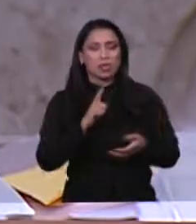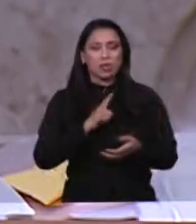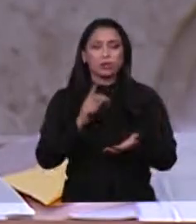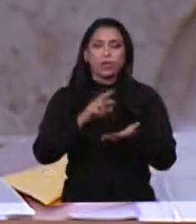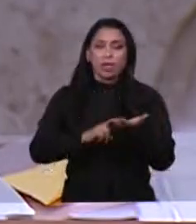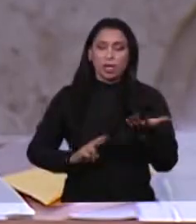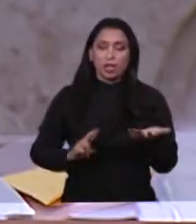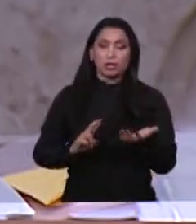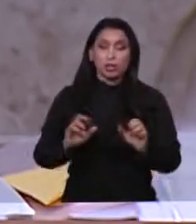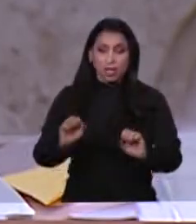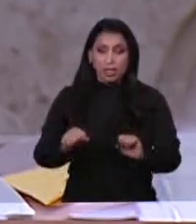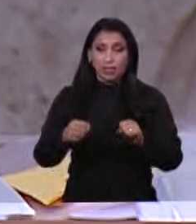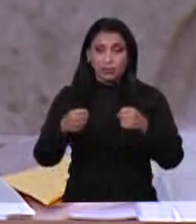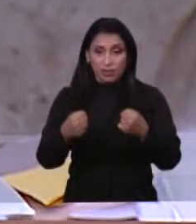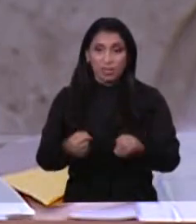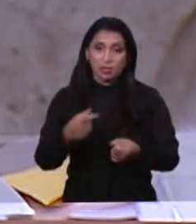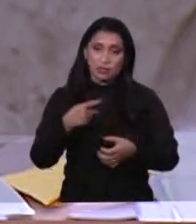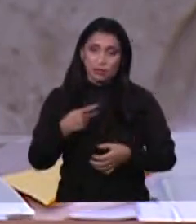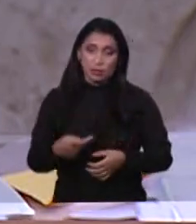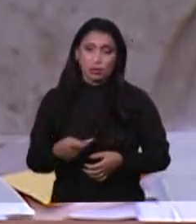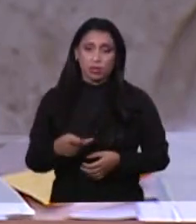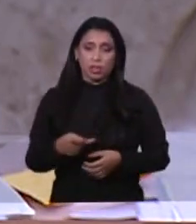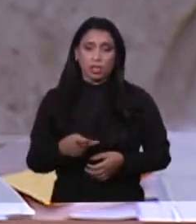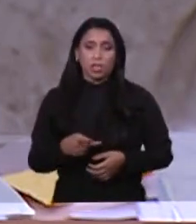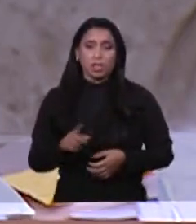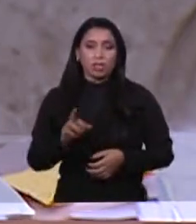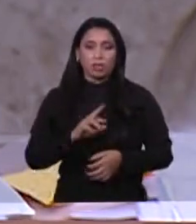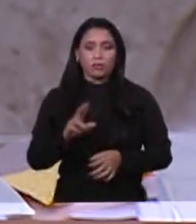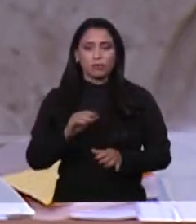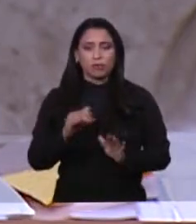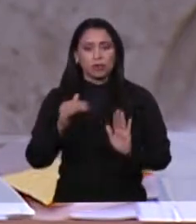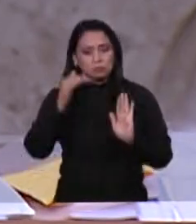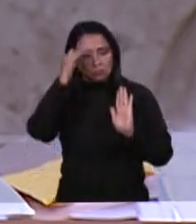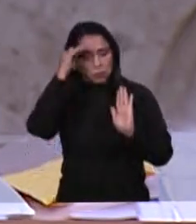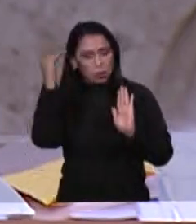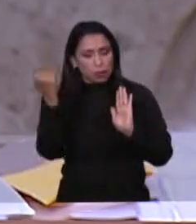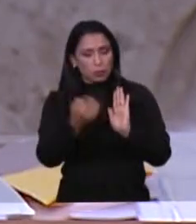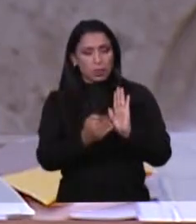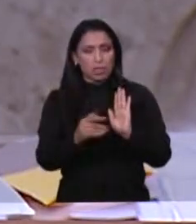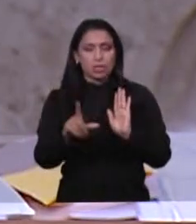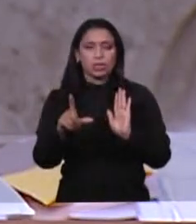na tribuna reconheceu que os procedimentos não foram observados. E também